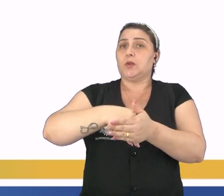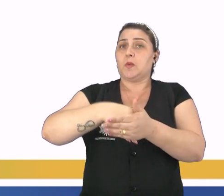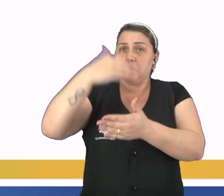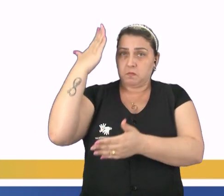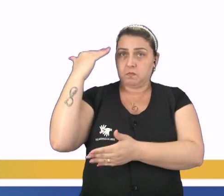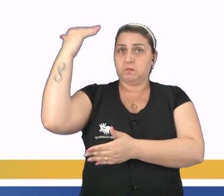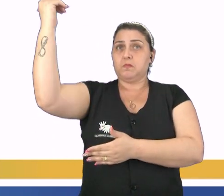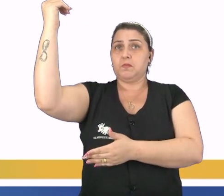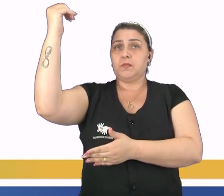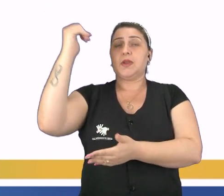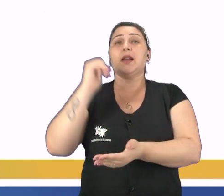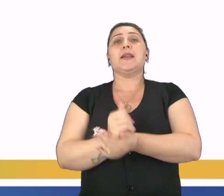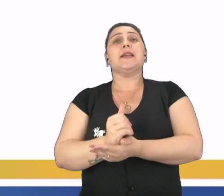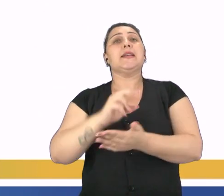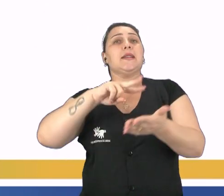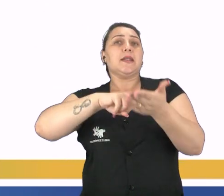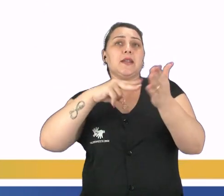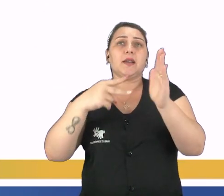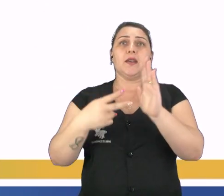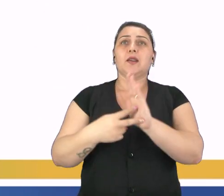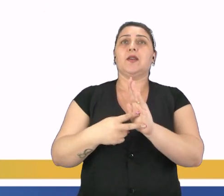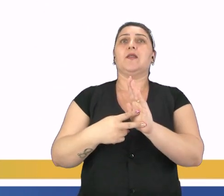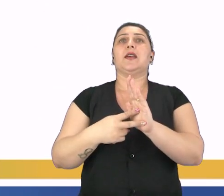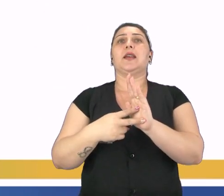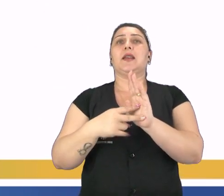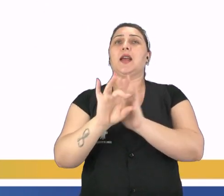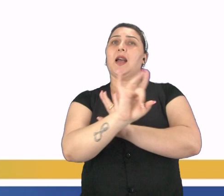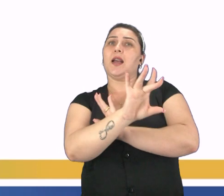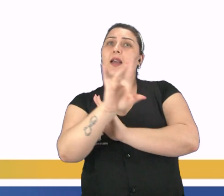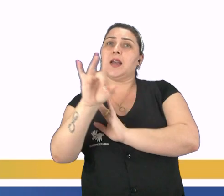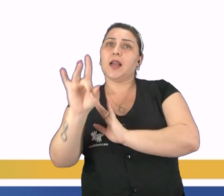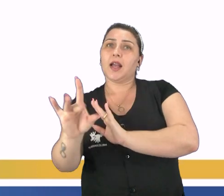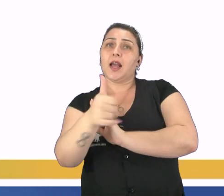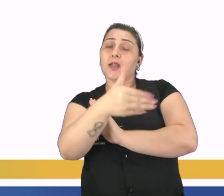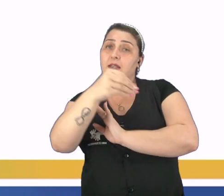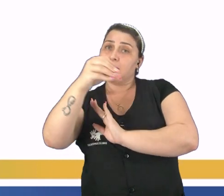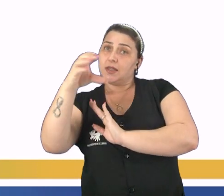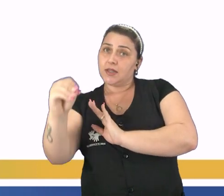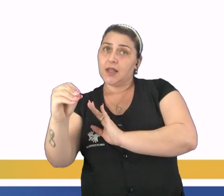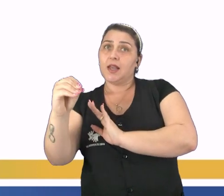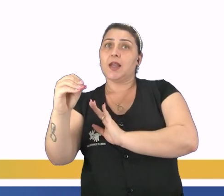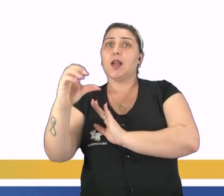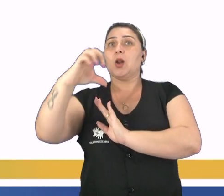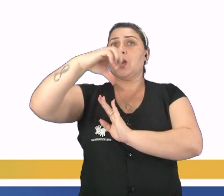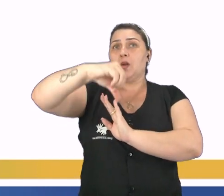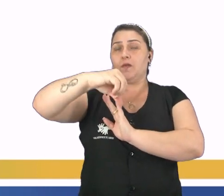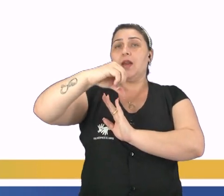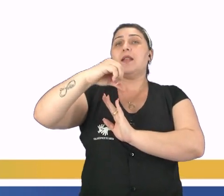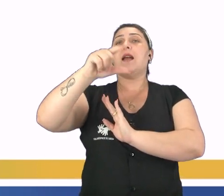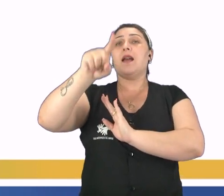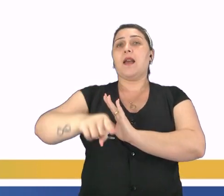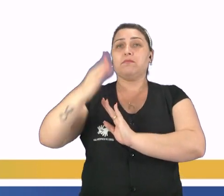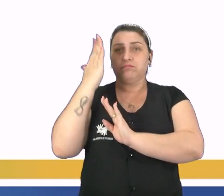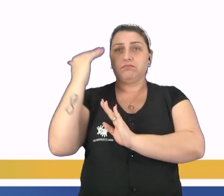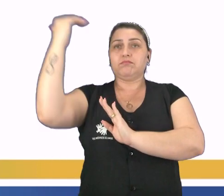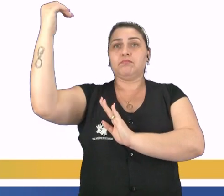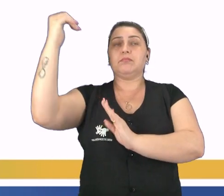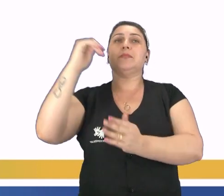90 são craque. Ou seja, eu posso utilizar a porcentagem de diversas maneiras no meu dia a dia.